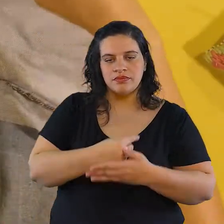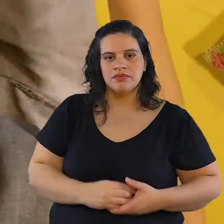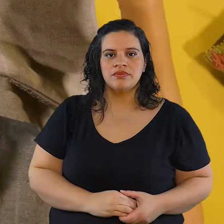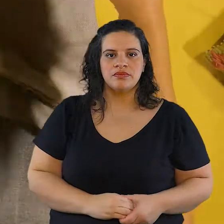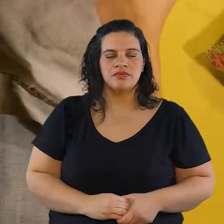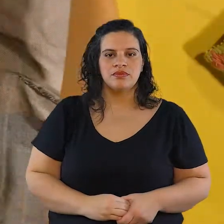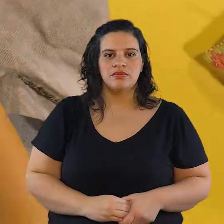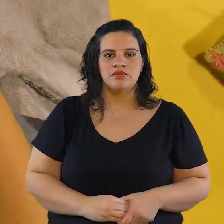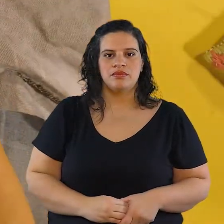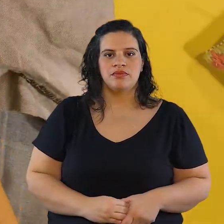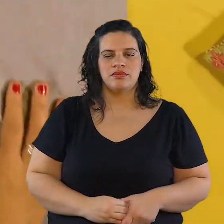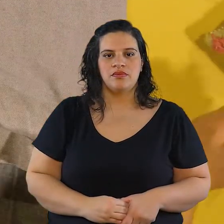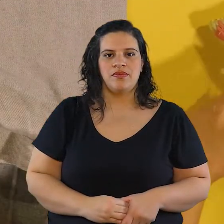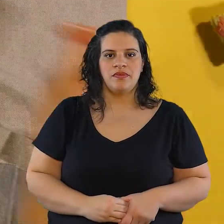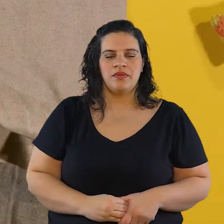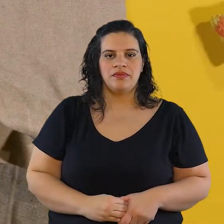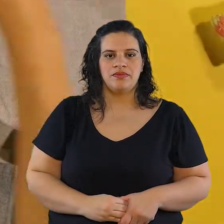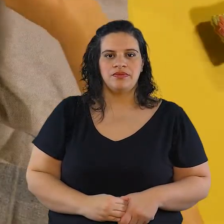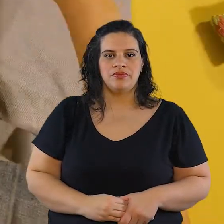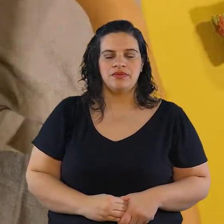Alfineta também.